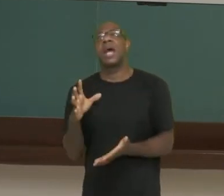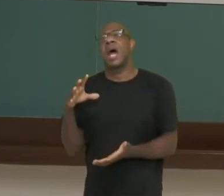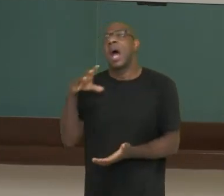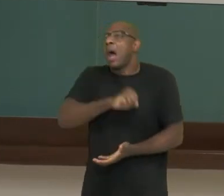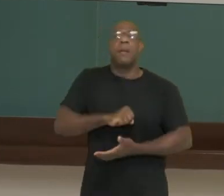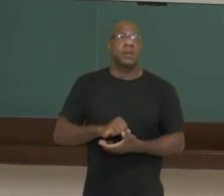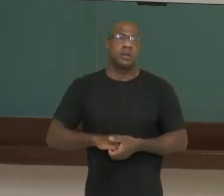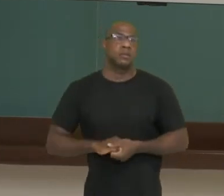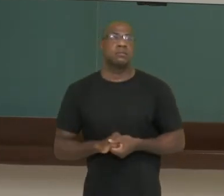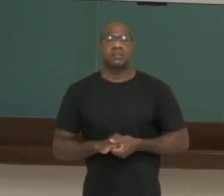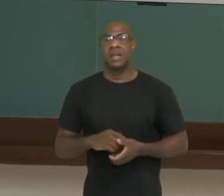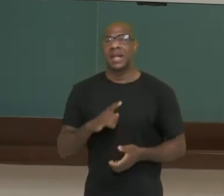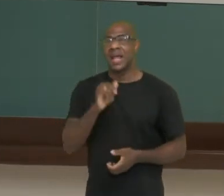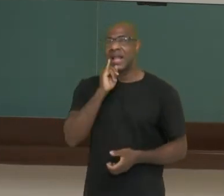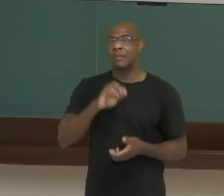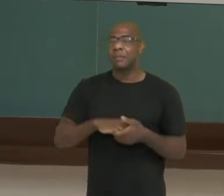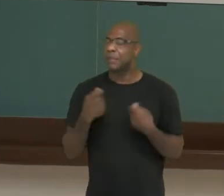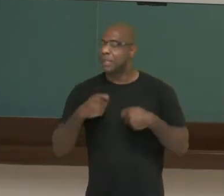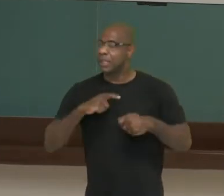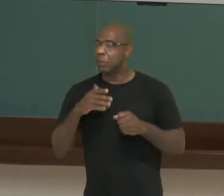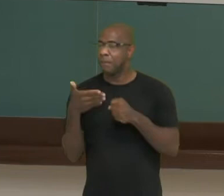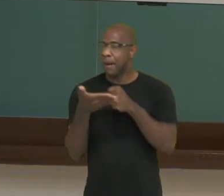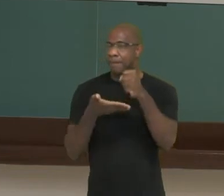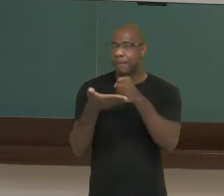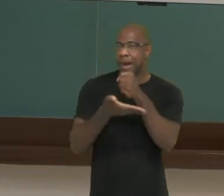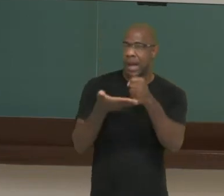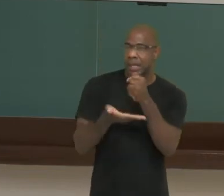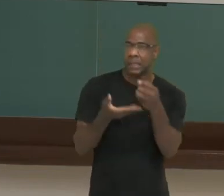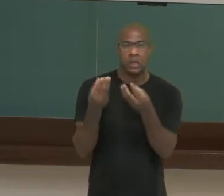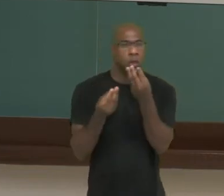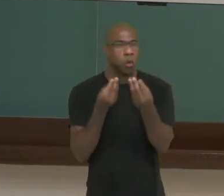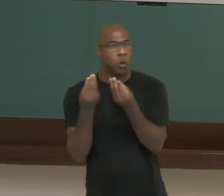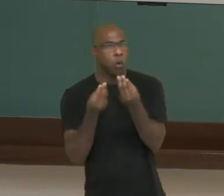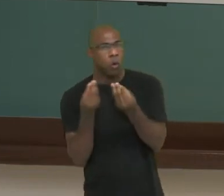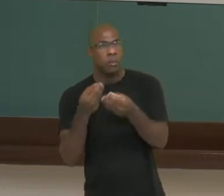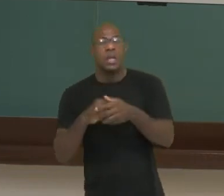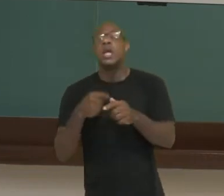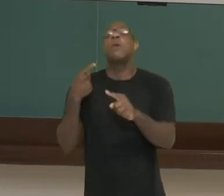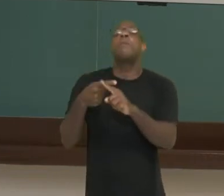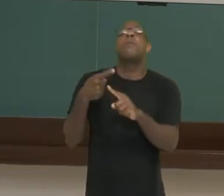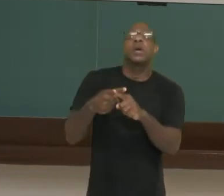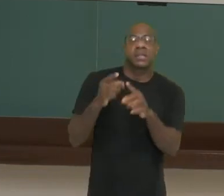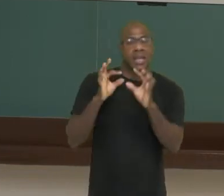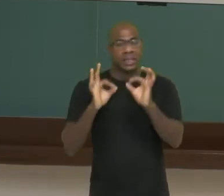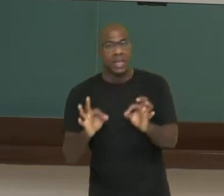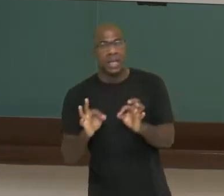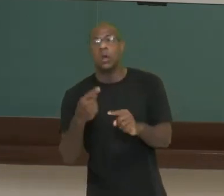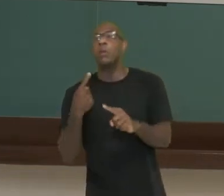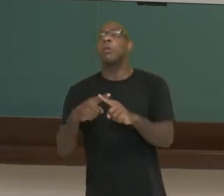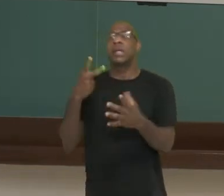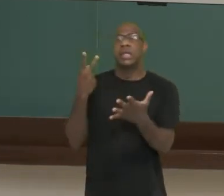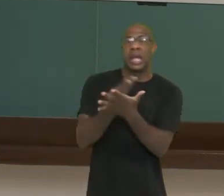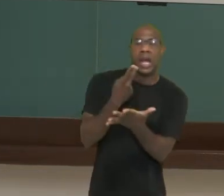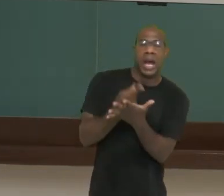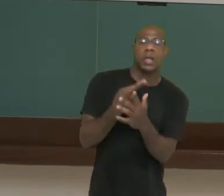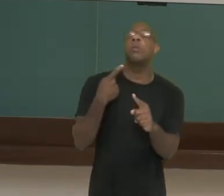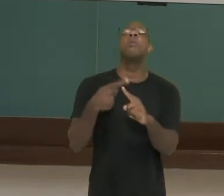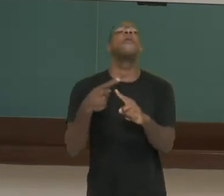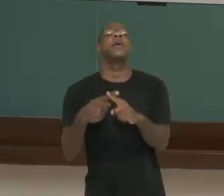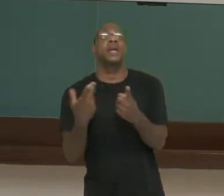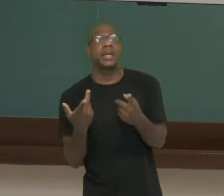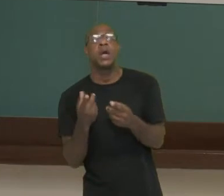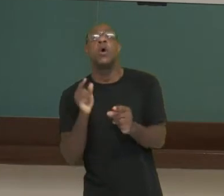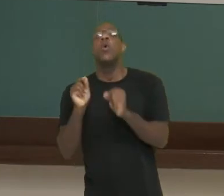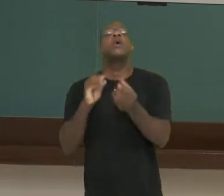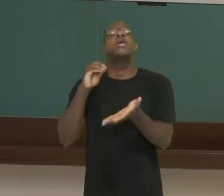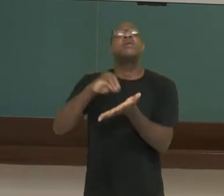Ou seja, a gente tem uma base tomada, o porquê que está dando certo ou o porquê não está dando certo e qual